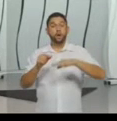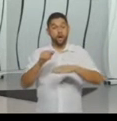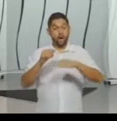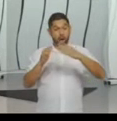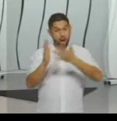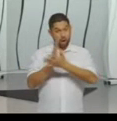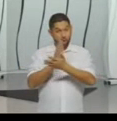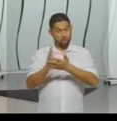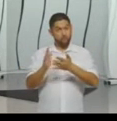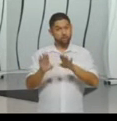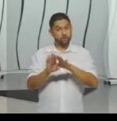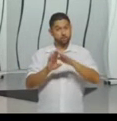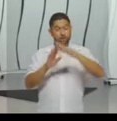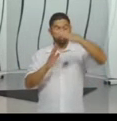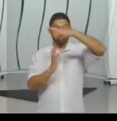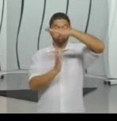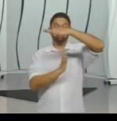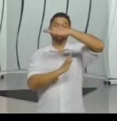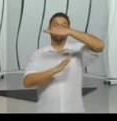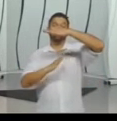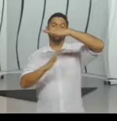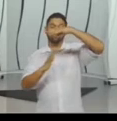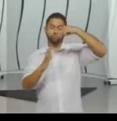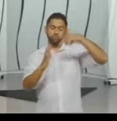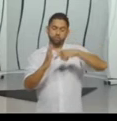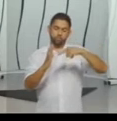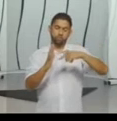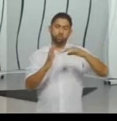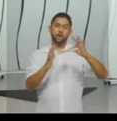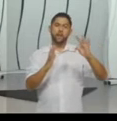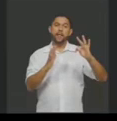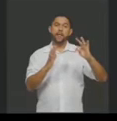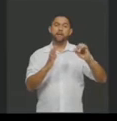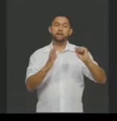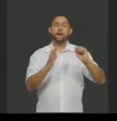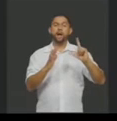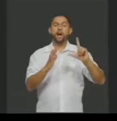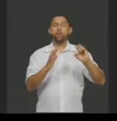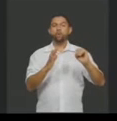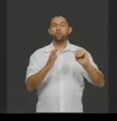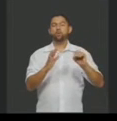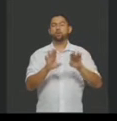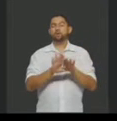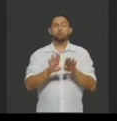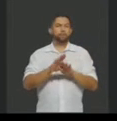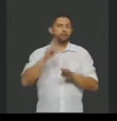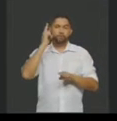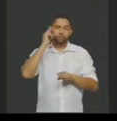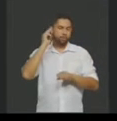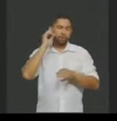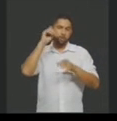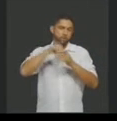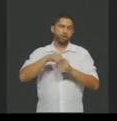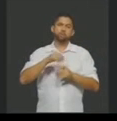pluricelulares, elas formam um corpo chamado de talo, também comuns em regiões aquáticas. Existem algas